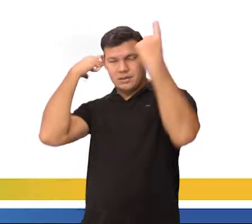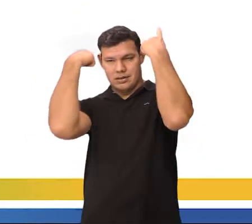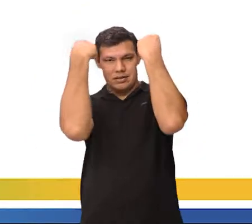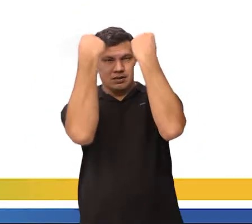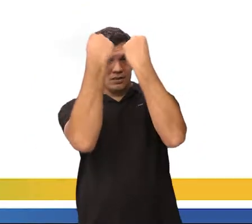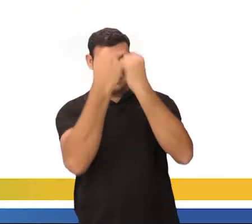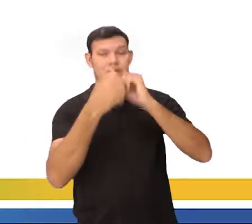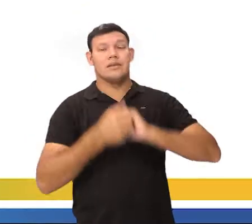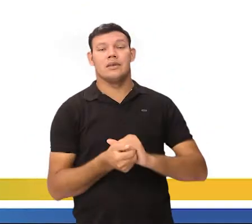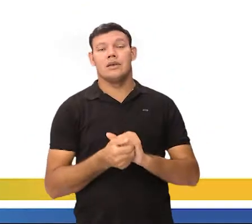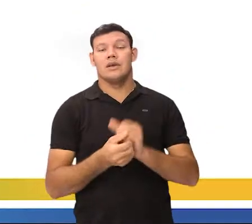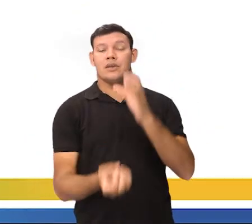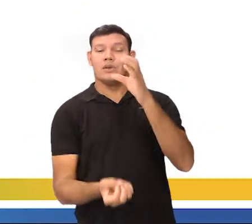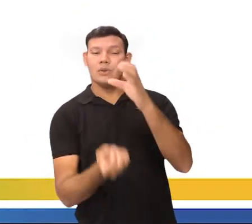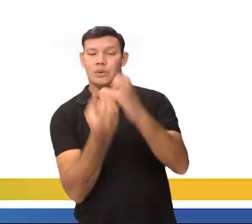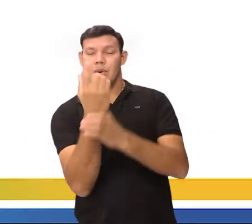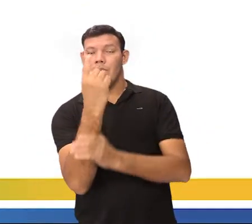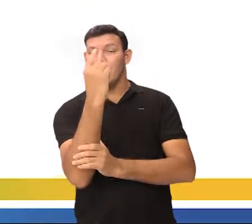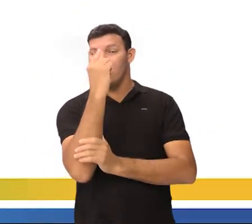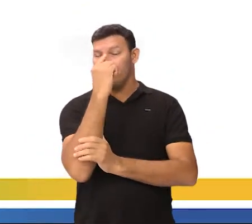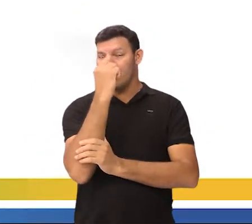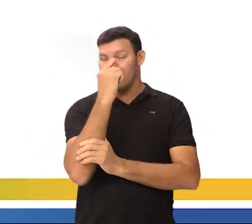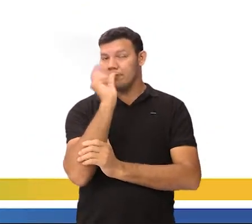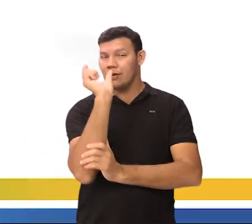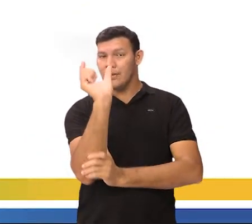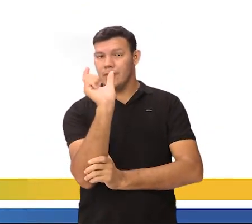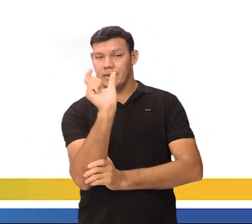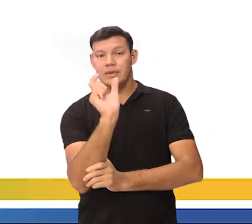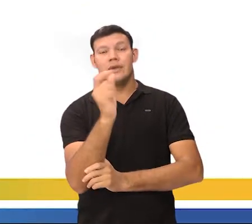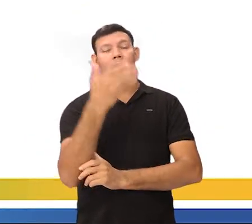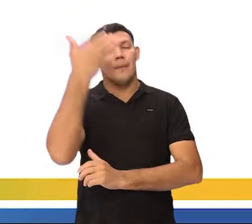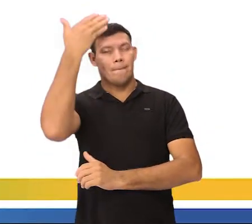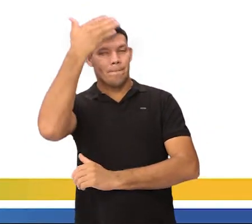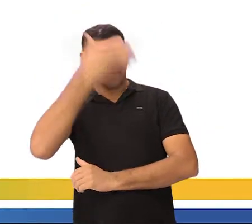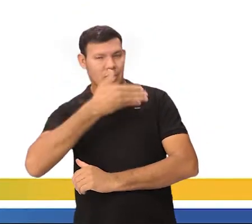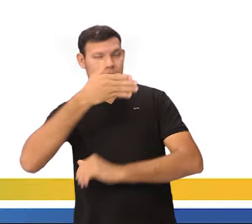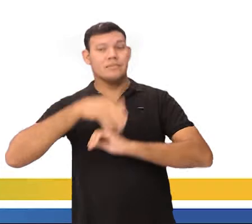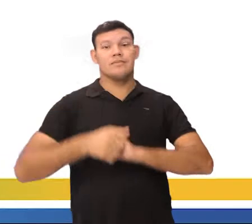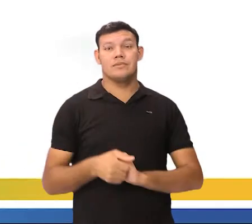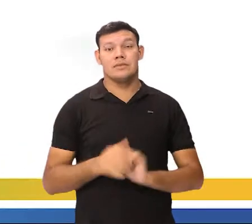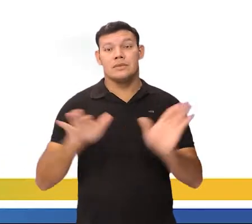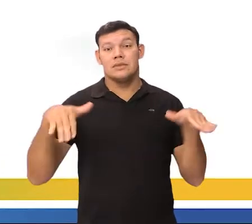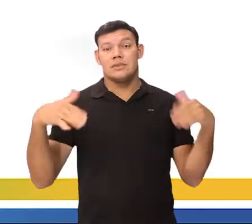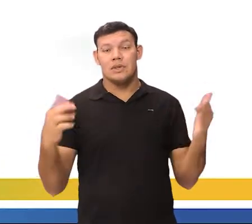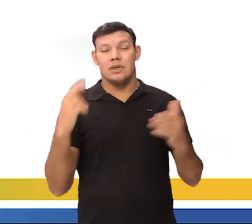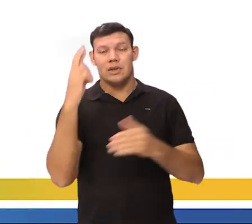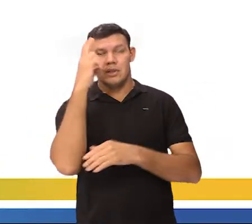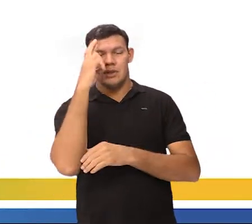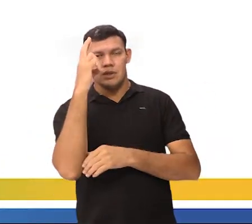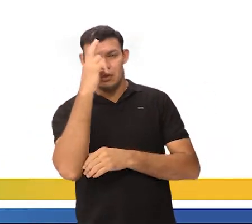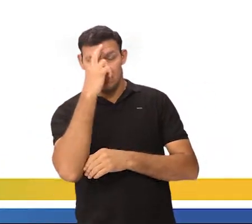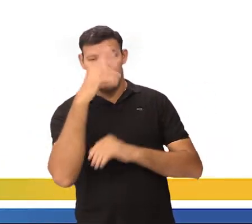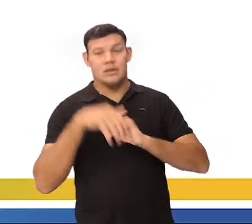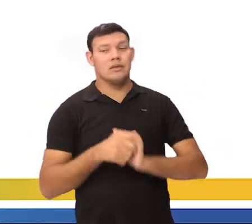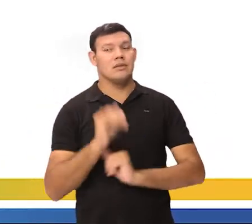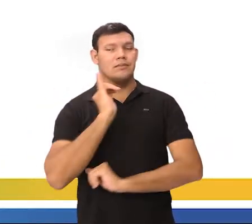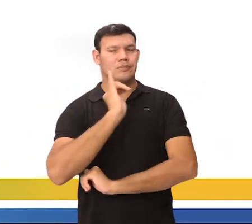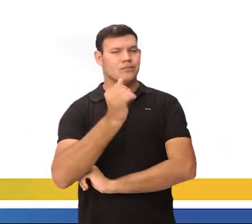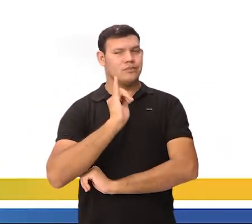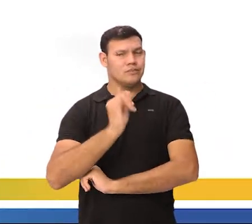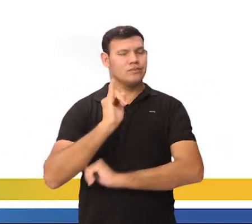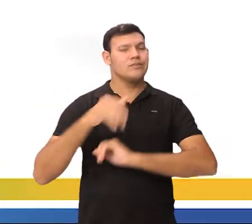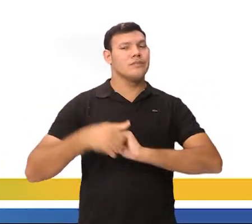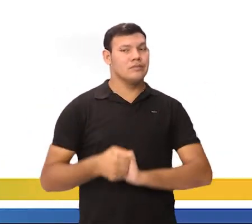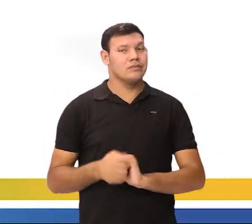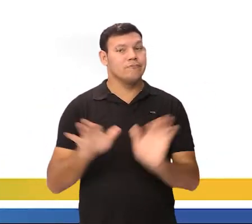de histor, palavra grega que significa testemunho. Depois, a história foi identificada como narração,